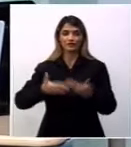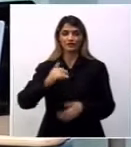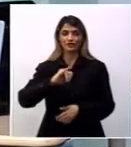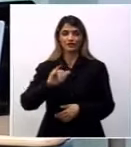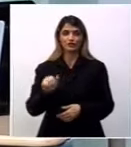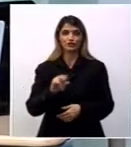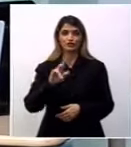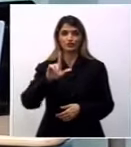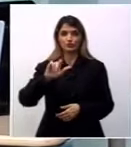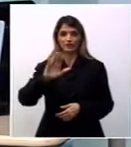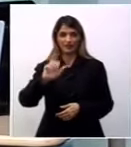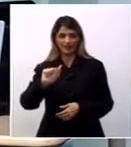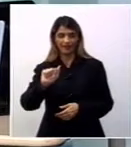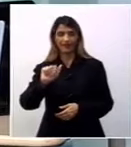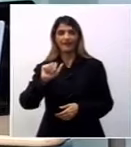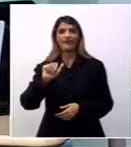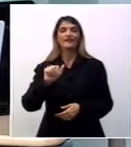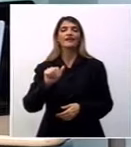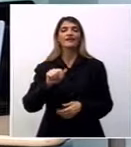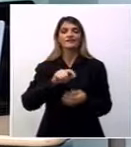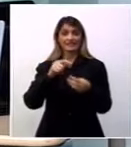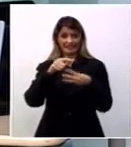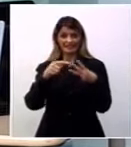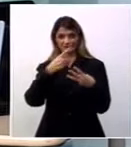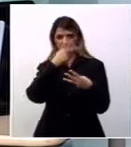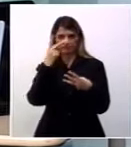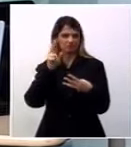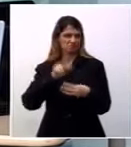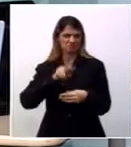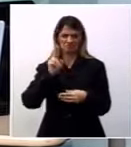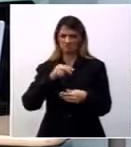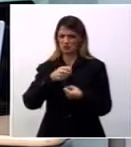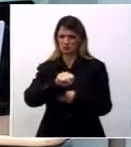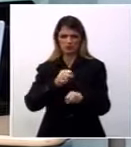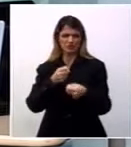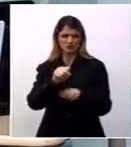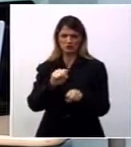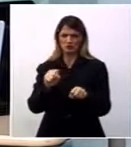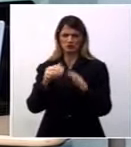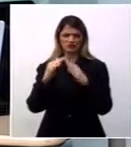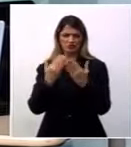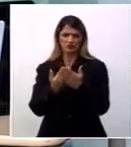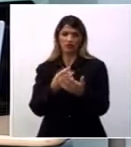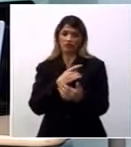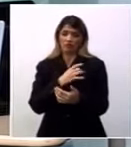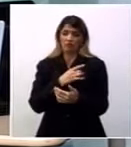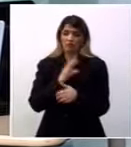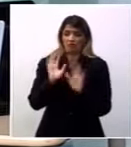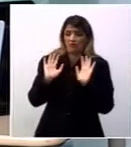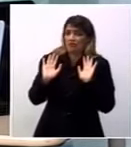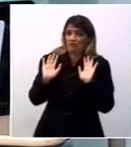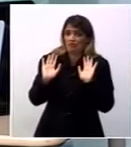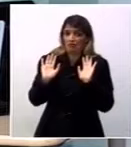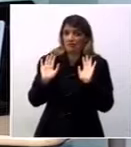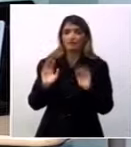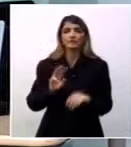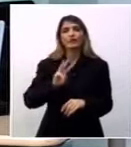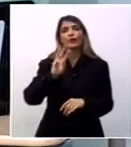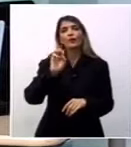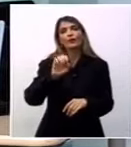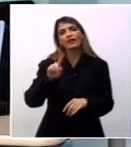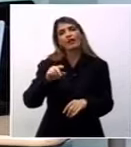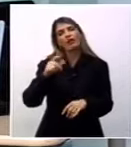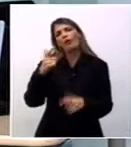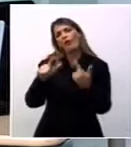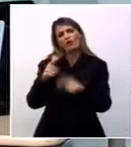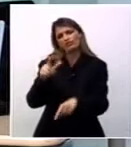Vitor Hugo e o Matheus disseram que nunca praticaram lutas na escola porque tem medo. O Wendel e alguns outros